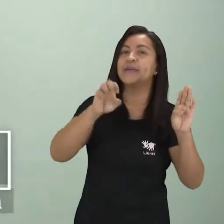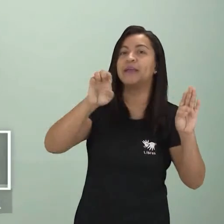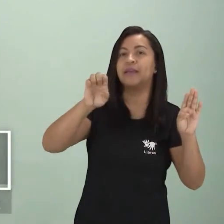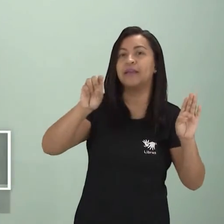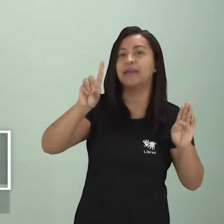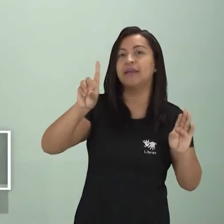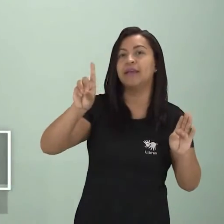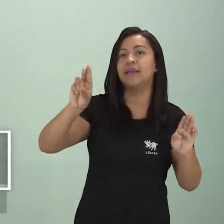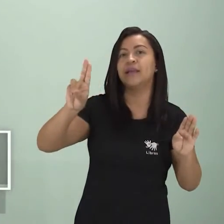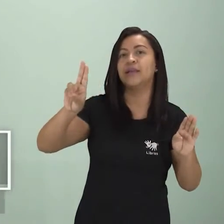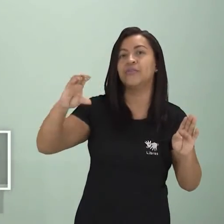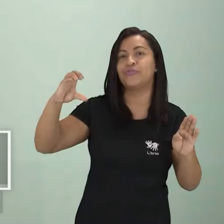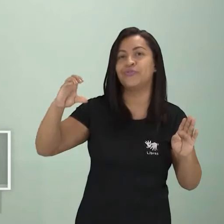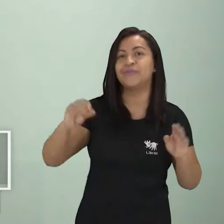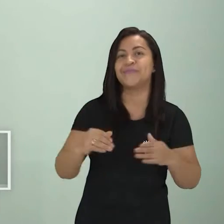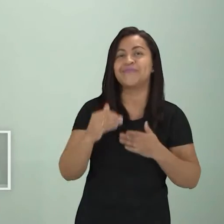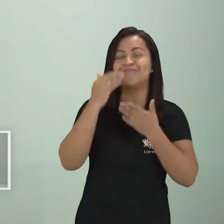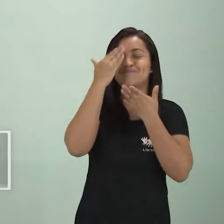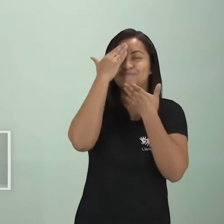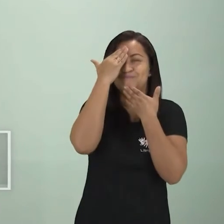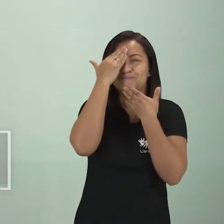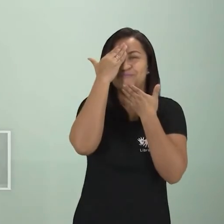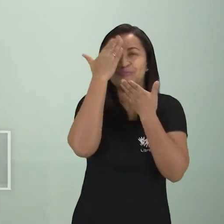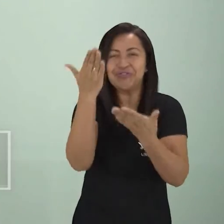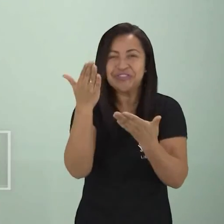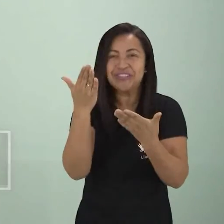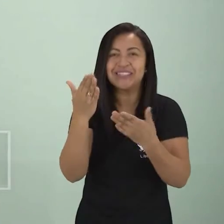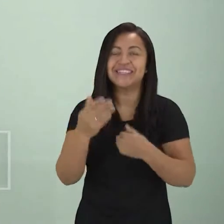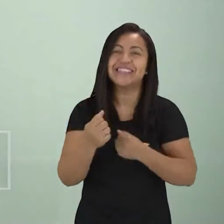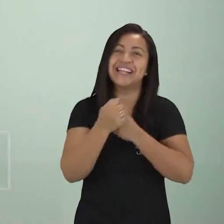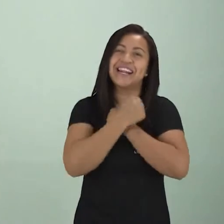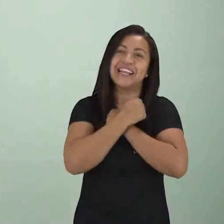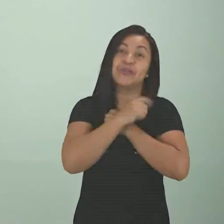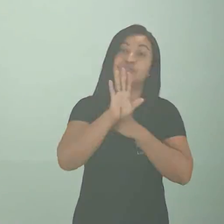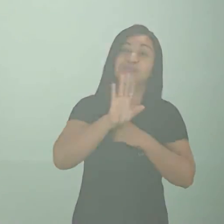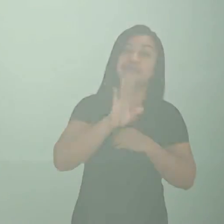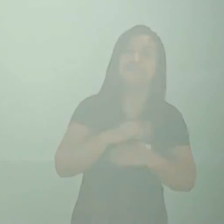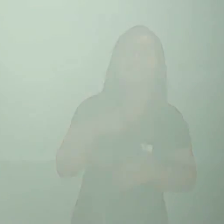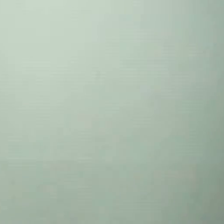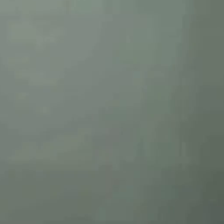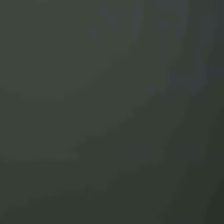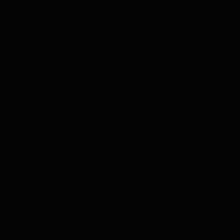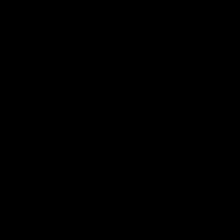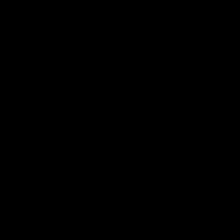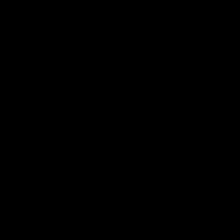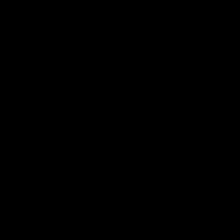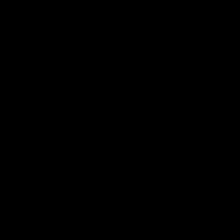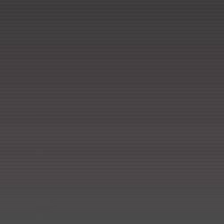Eduque, tá bom? Muito obrigado e eu espero vocês até a próxima.